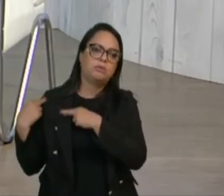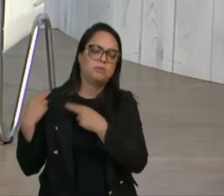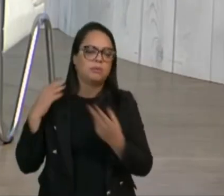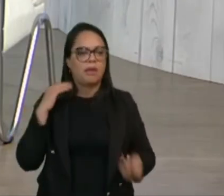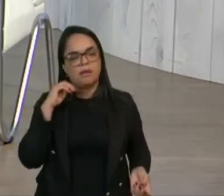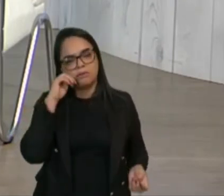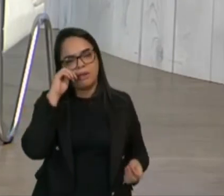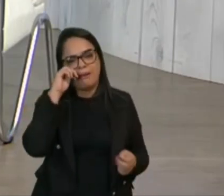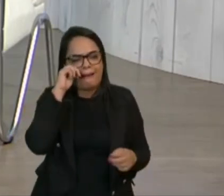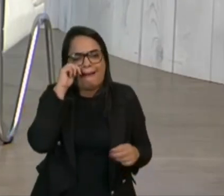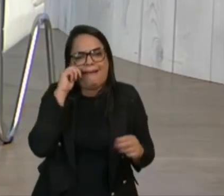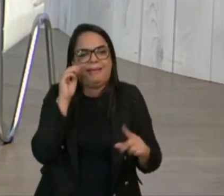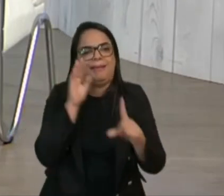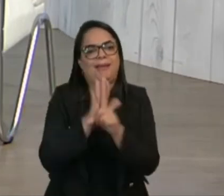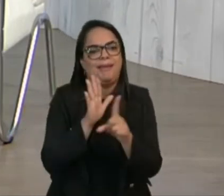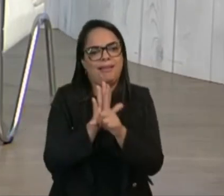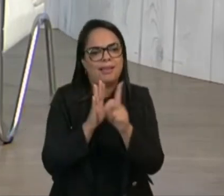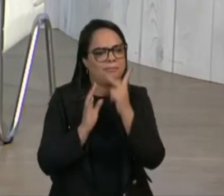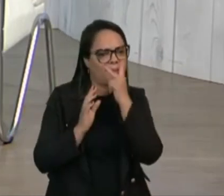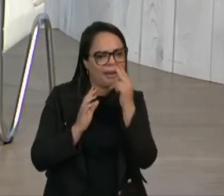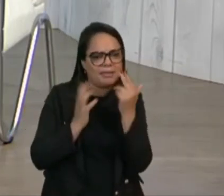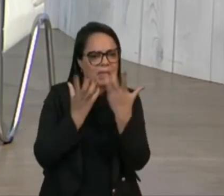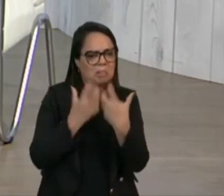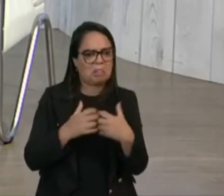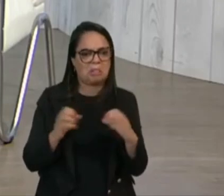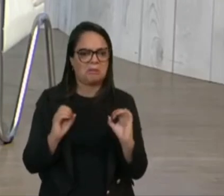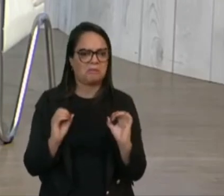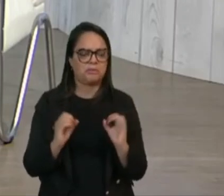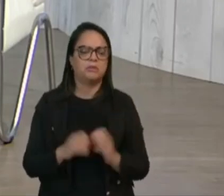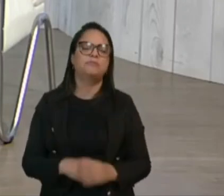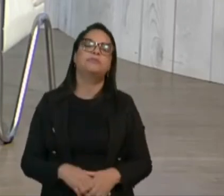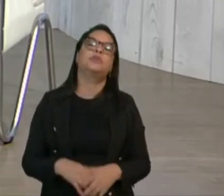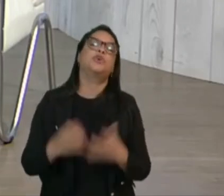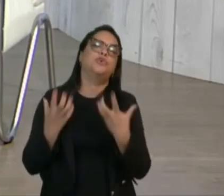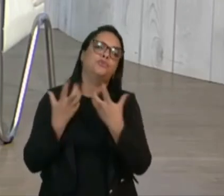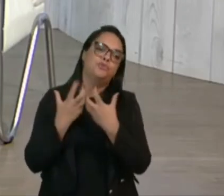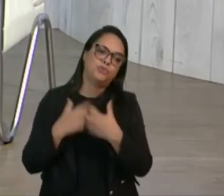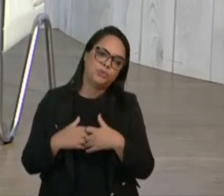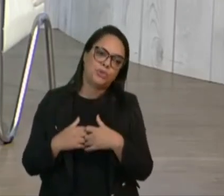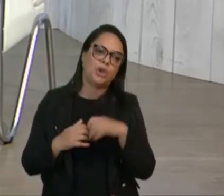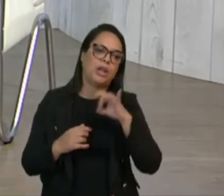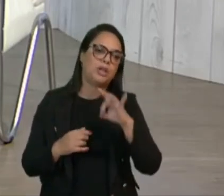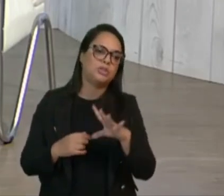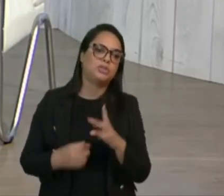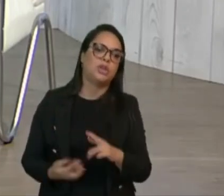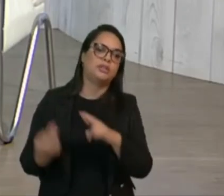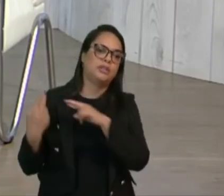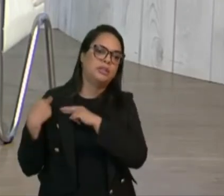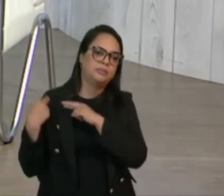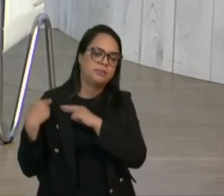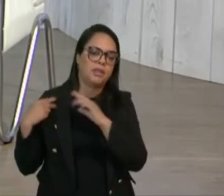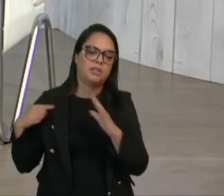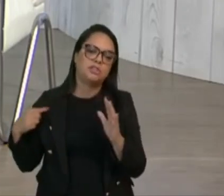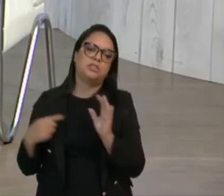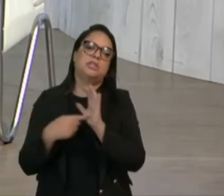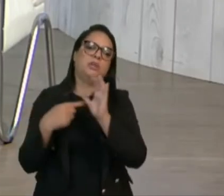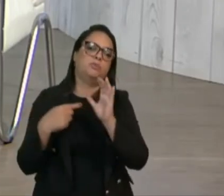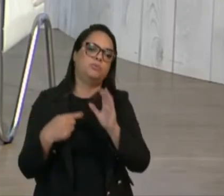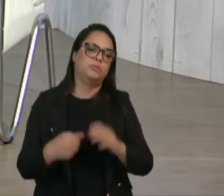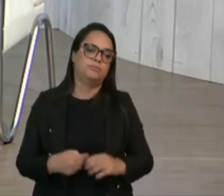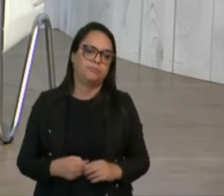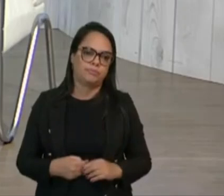Ah, a lei não funciona. Funciona. Tem que saber como fazer, denunciar. Uma outra coisa,